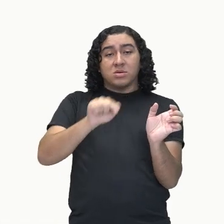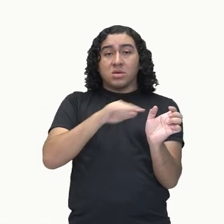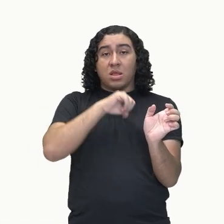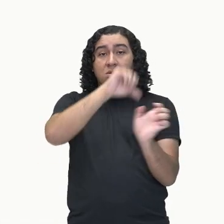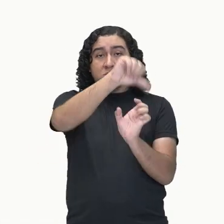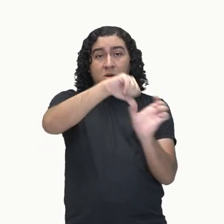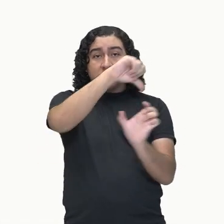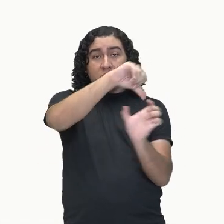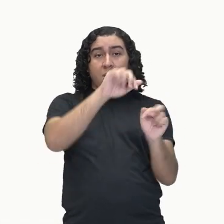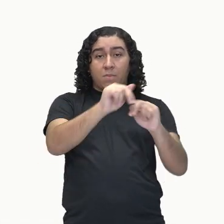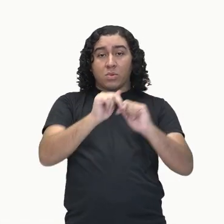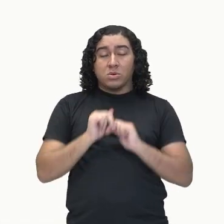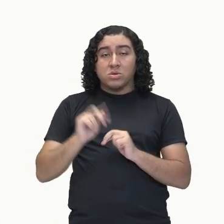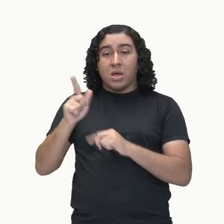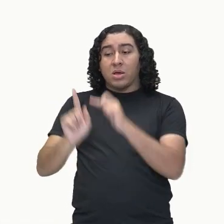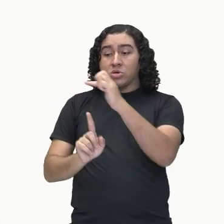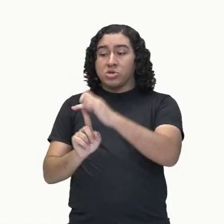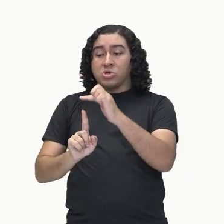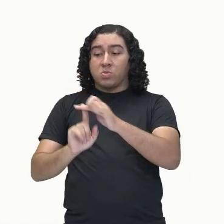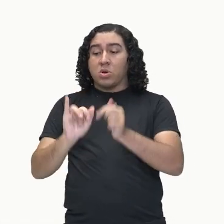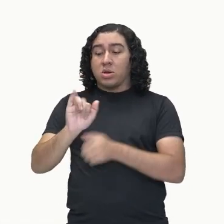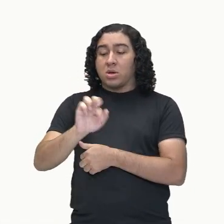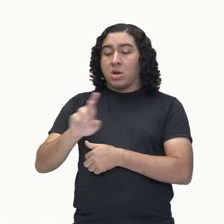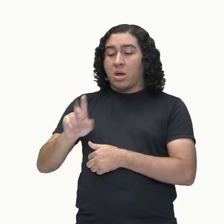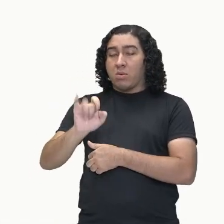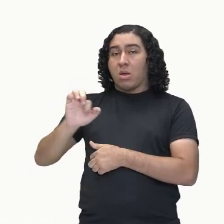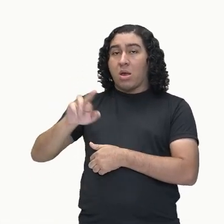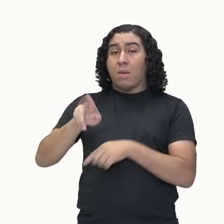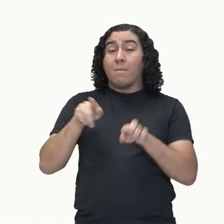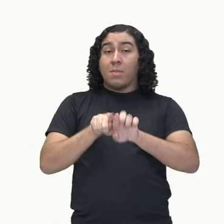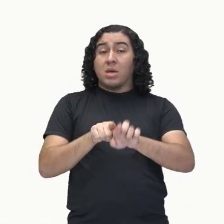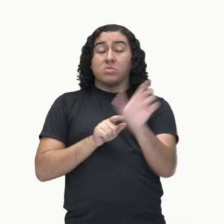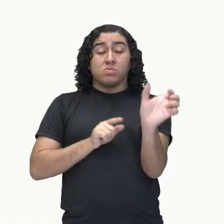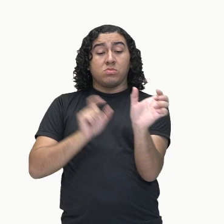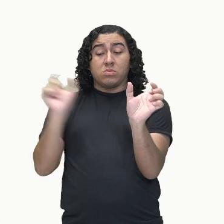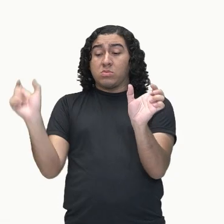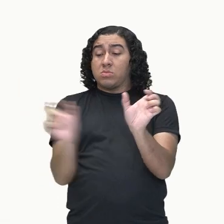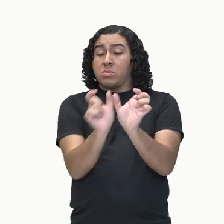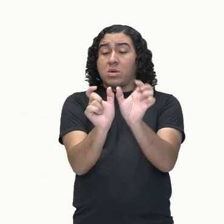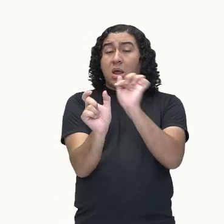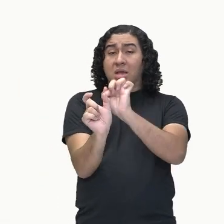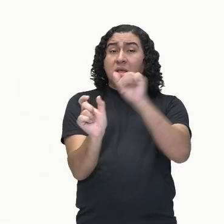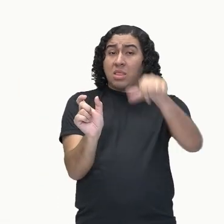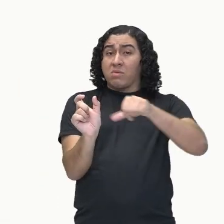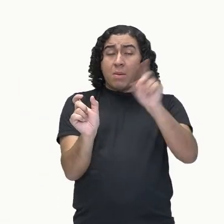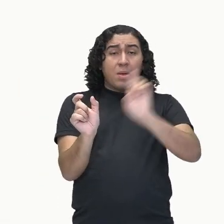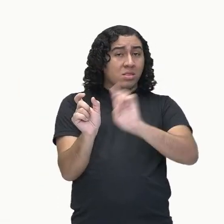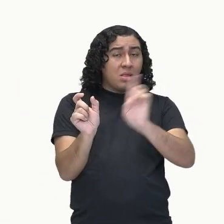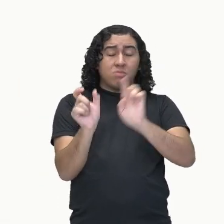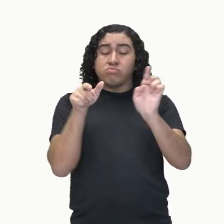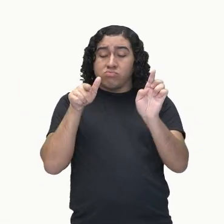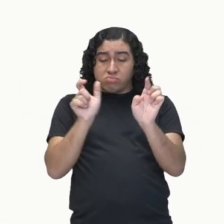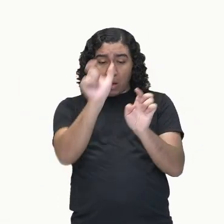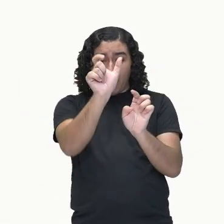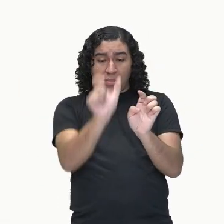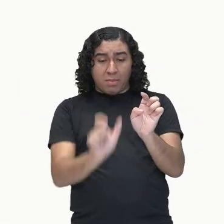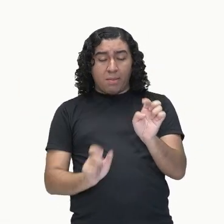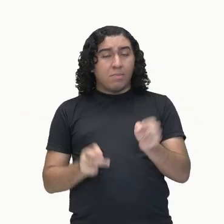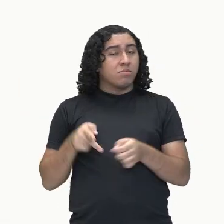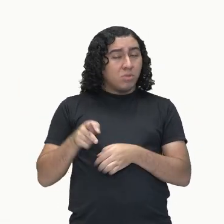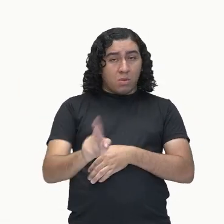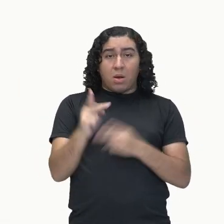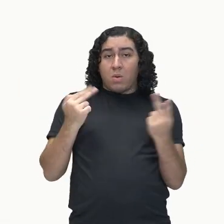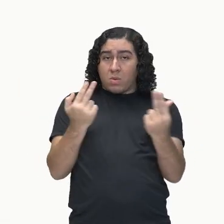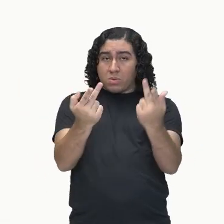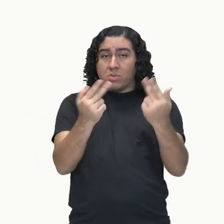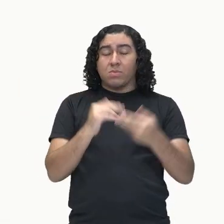verbo irregular Ok mas as desinências permanecem né assim é o condicional simples de verbos irregulares professor